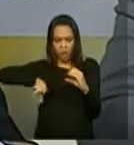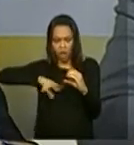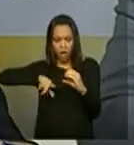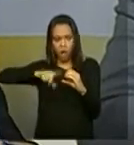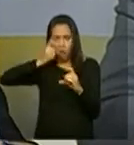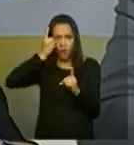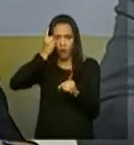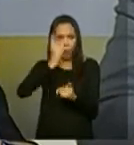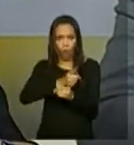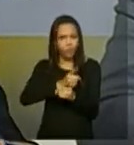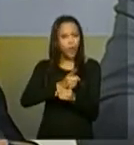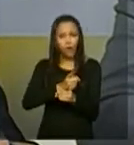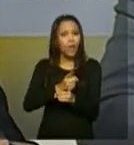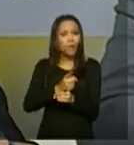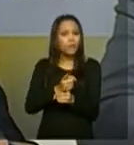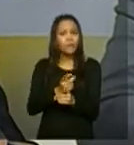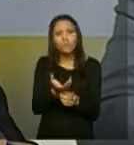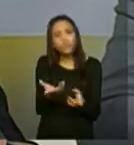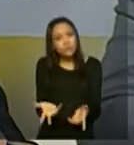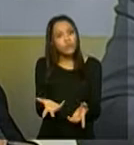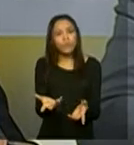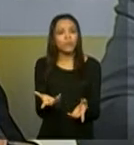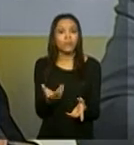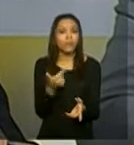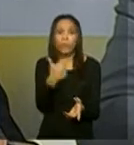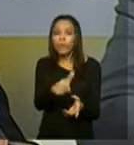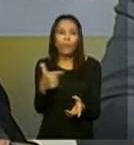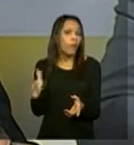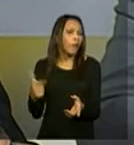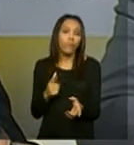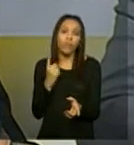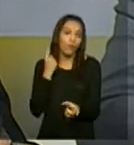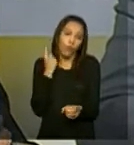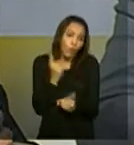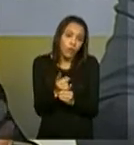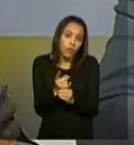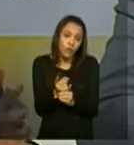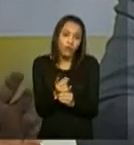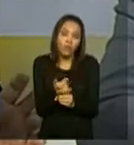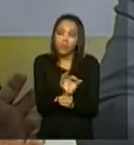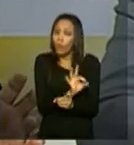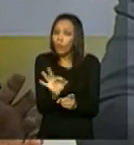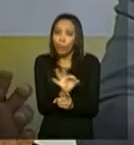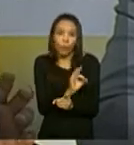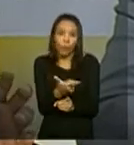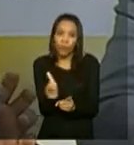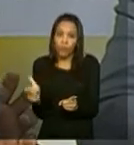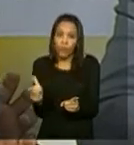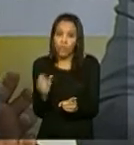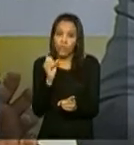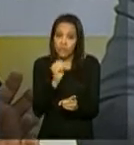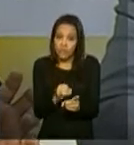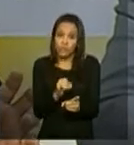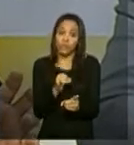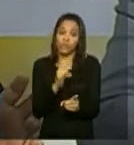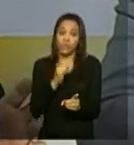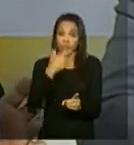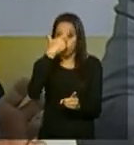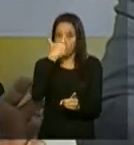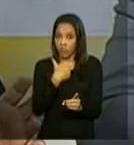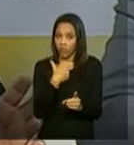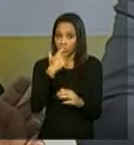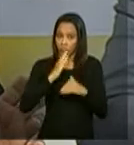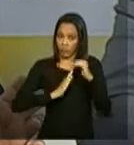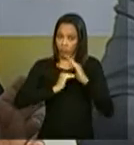simplesmente não é senão aí não mesmo não encontrei esse noyce o tse pede uma coisa em sua